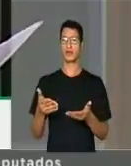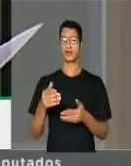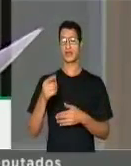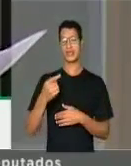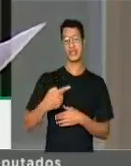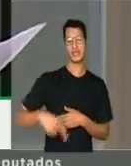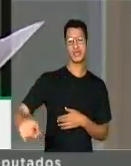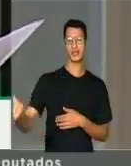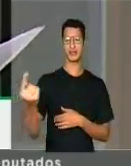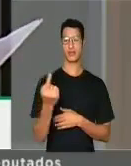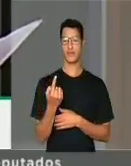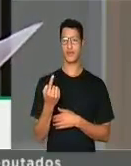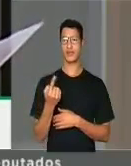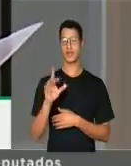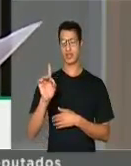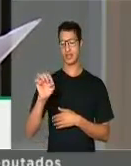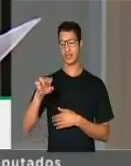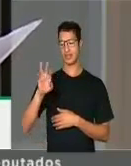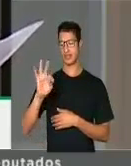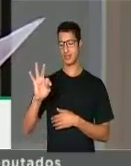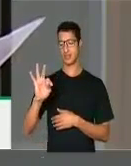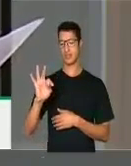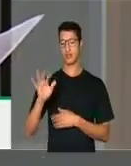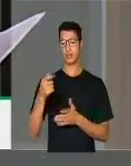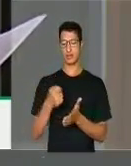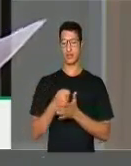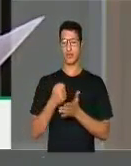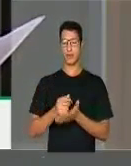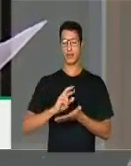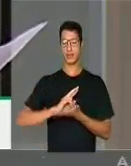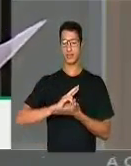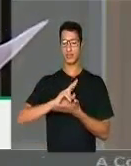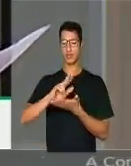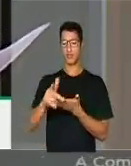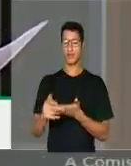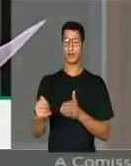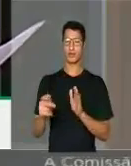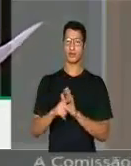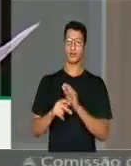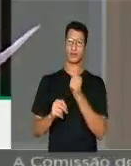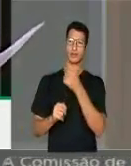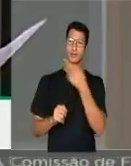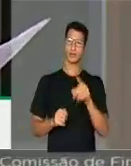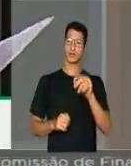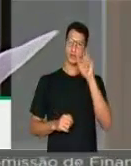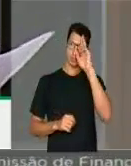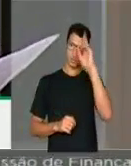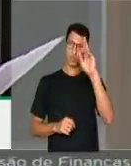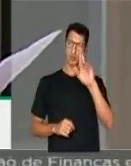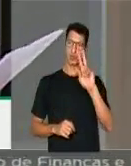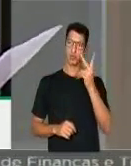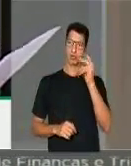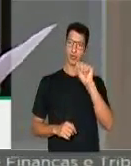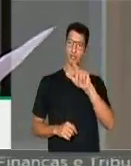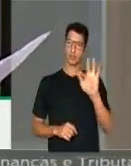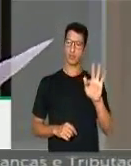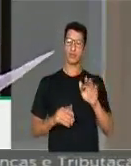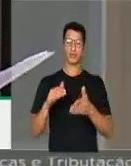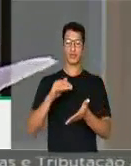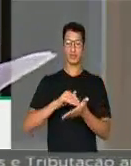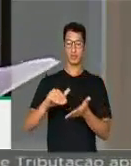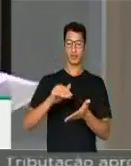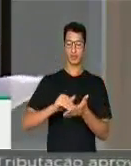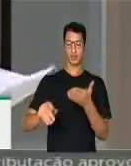de idas e vindas ao DENIT, cobrei por diversas vezes a ação do senhor Ralph Luigi, hoje